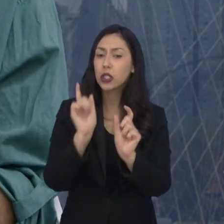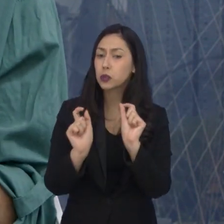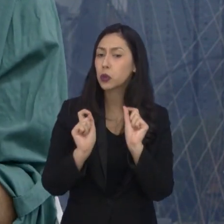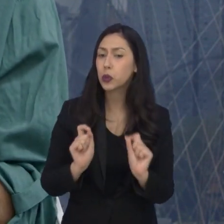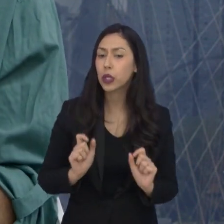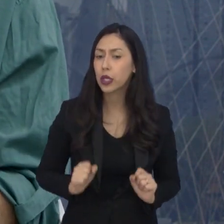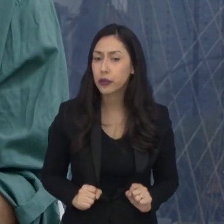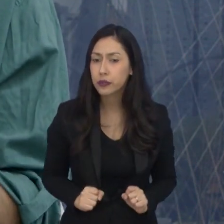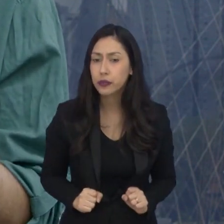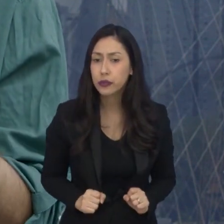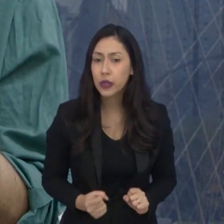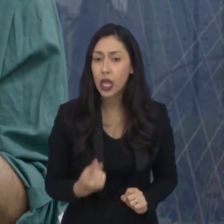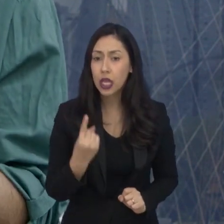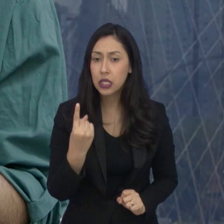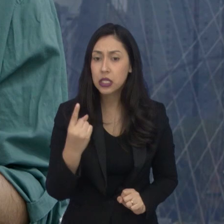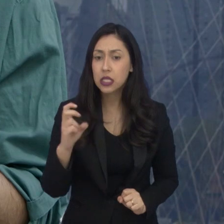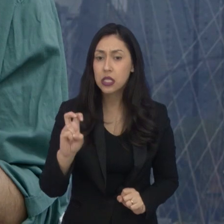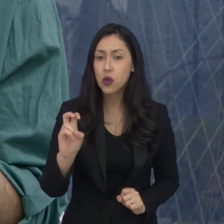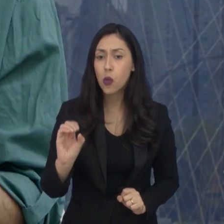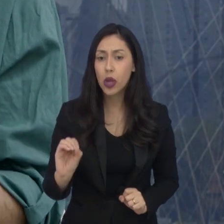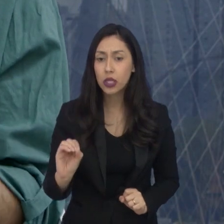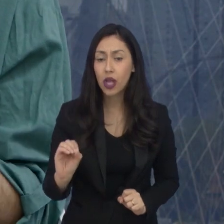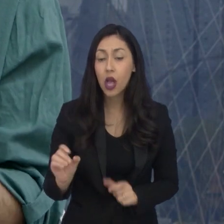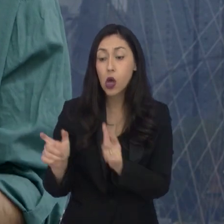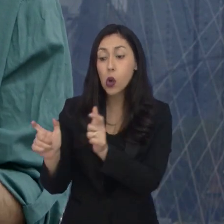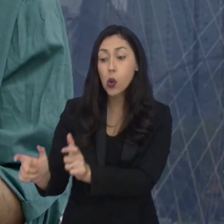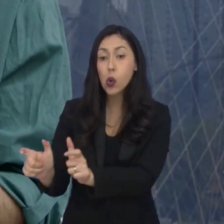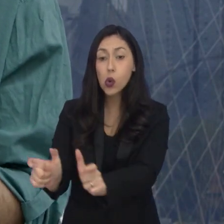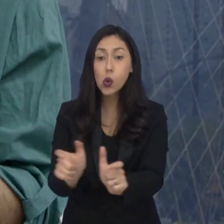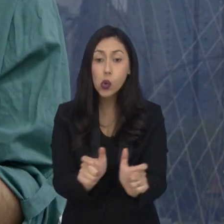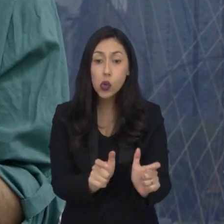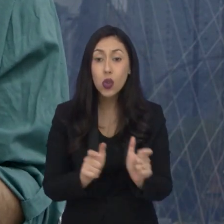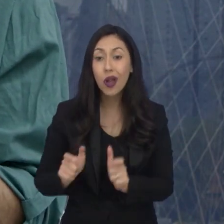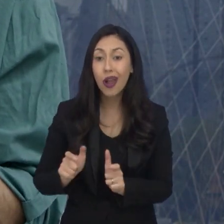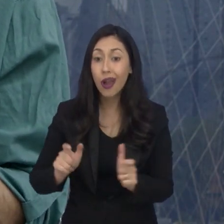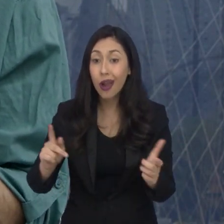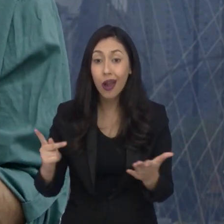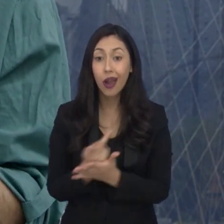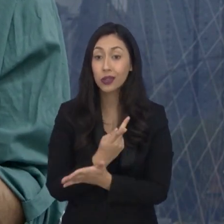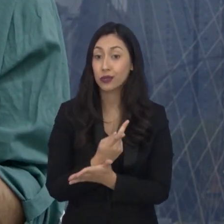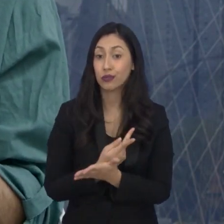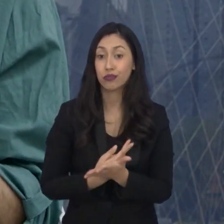recorte. Sim. 150 espaços na cidade regulares.